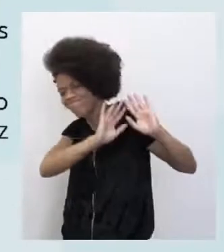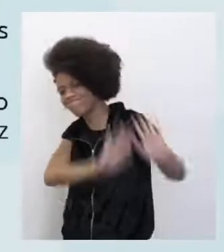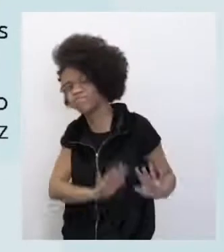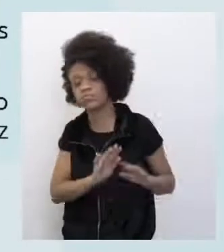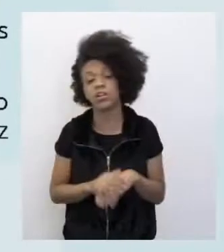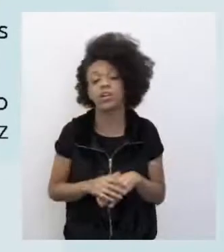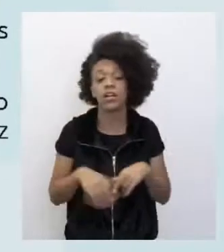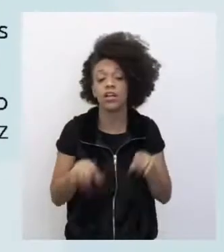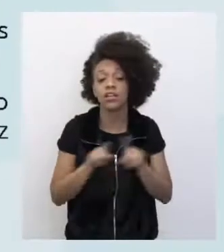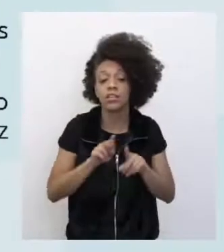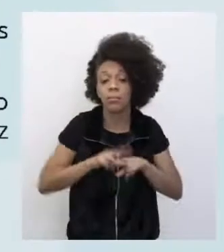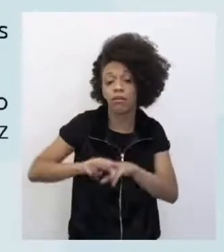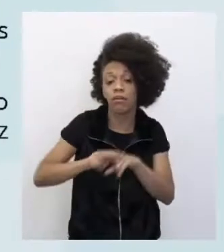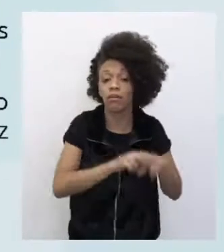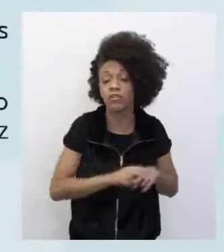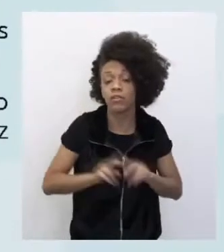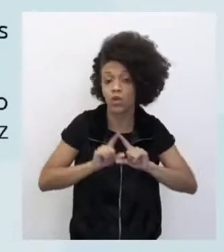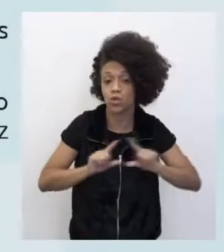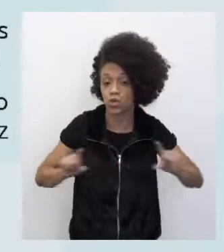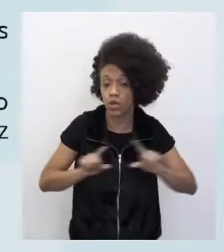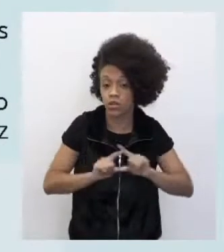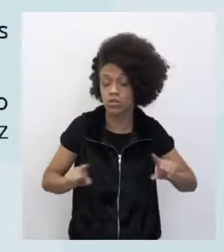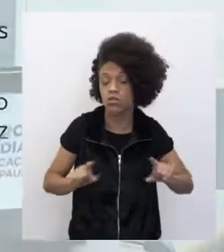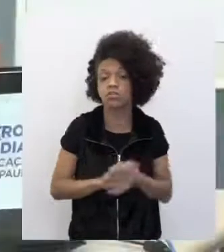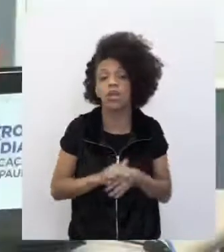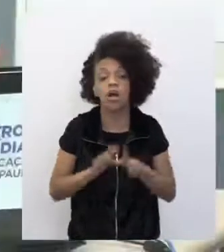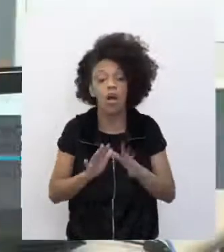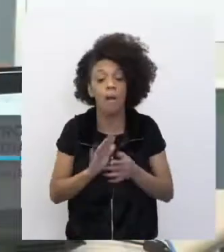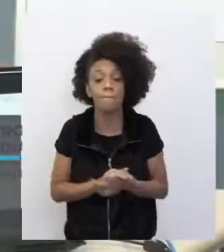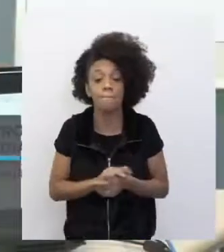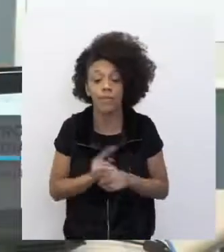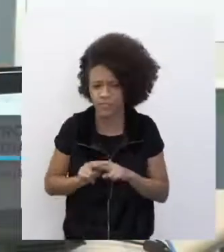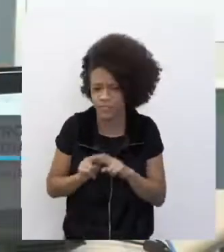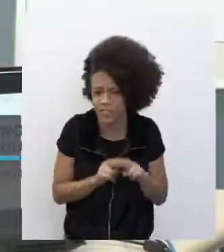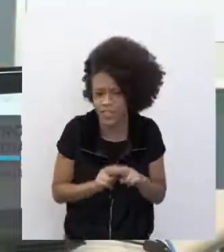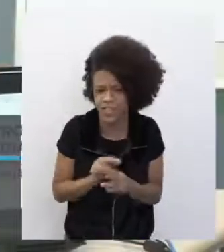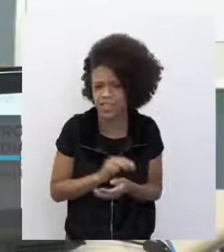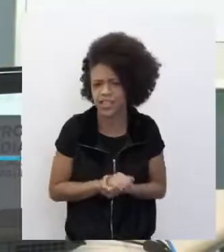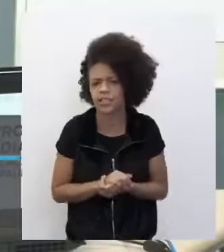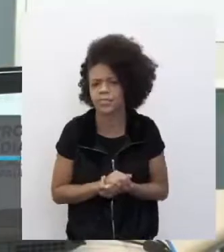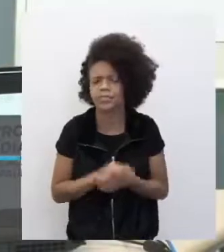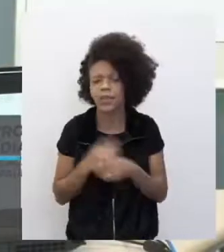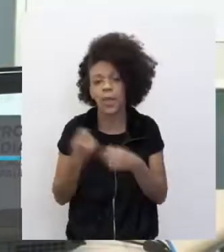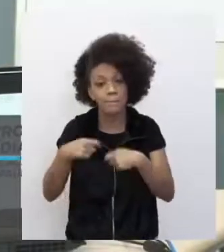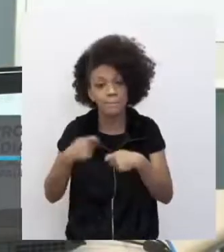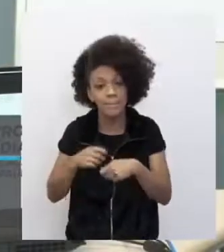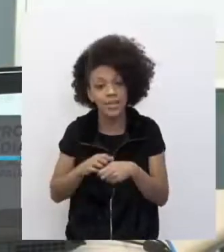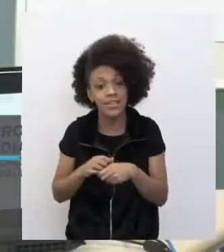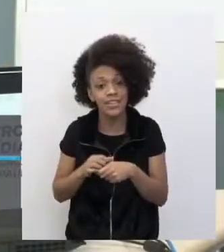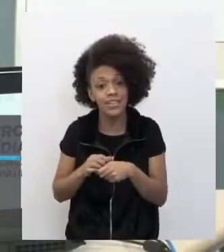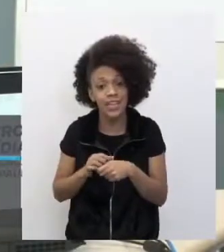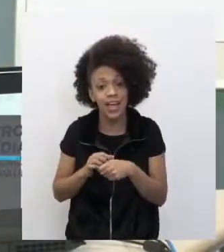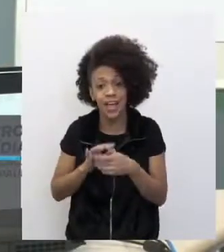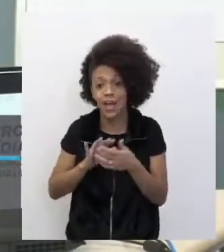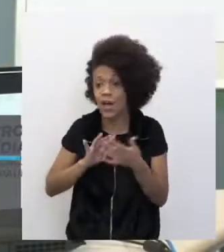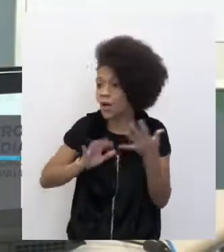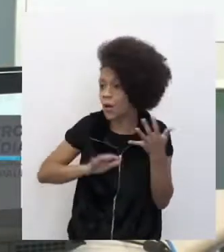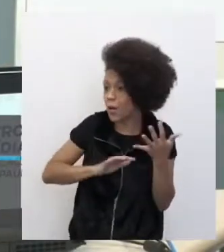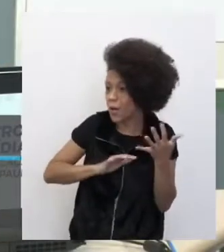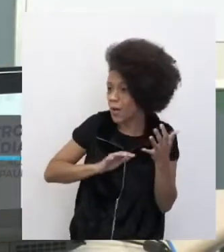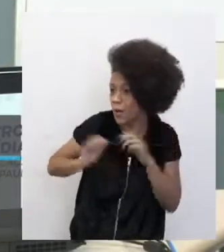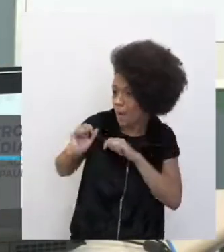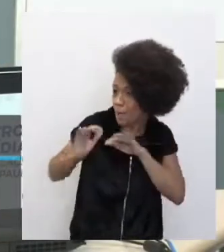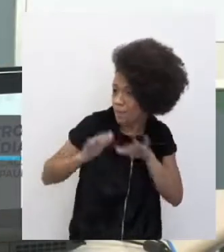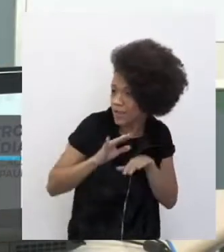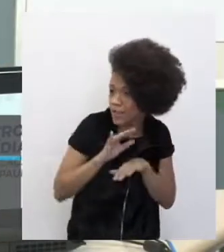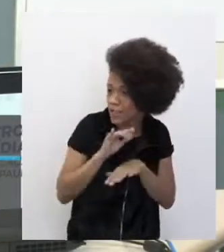subordinadas adjetivas. Vimos ali alguma coisa. Olha, a gente tentou revisar, não é, Ed? Isso aí. A gente tem que falar sobre o Movimento Inova? Sim. Tem aqui alguma